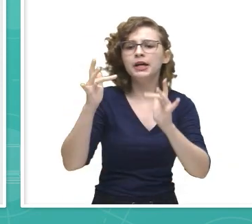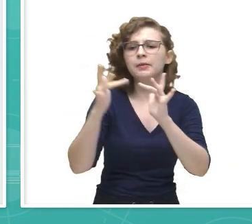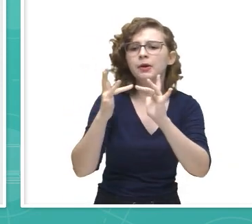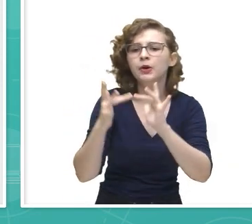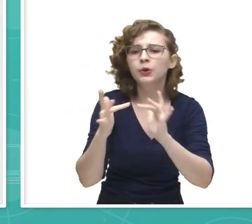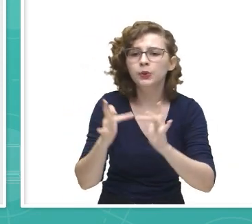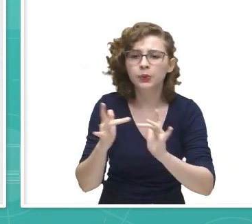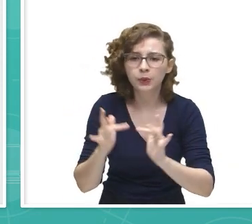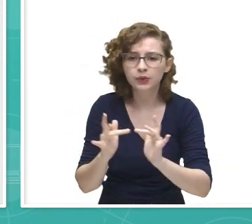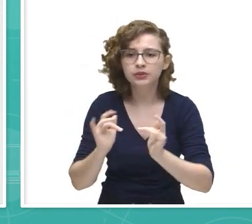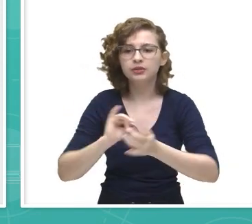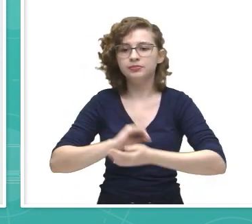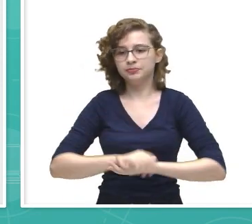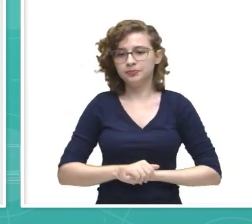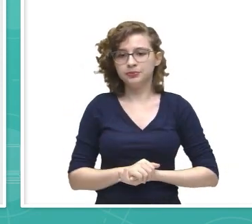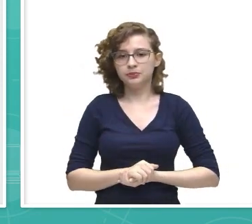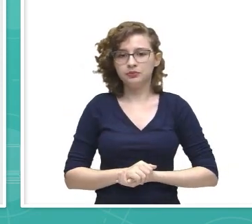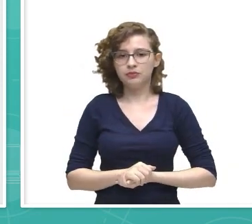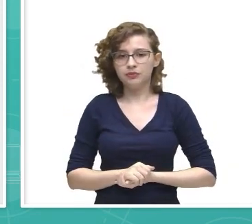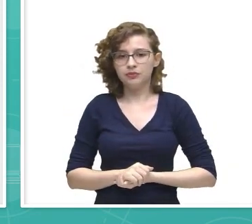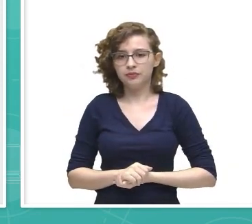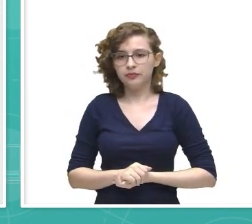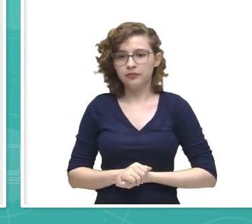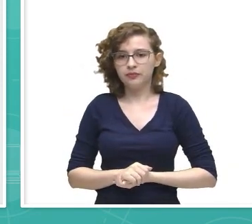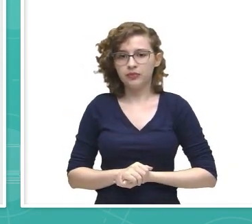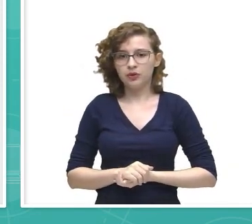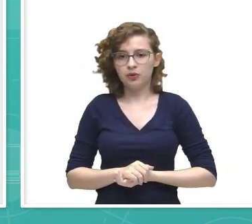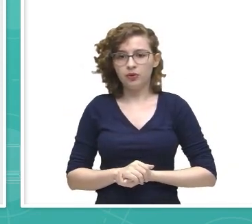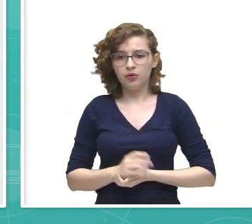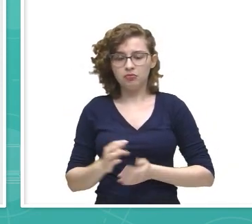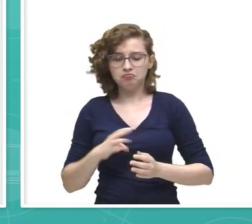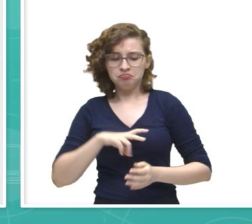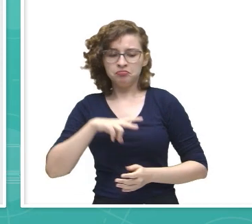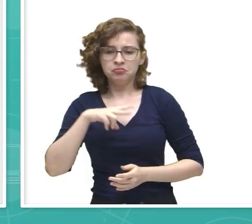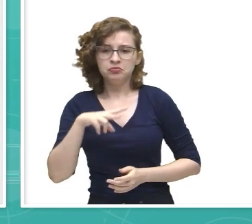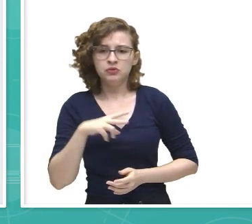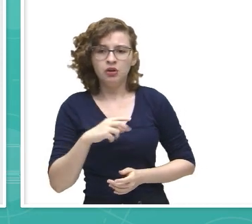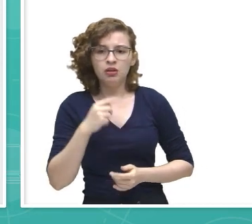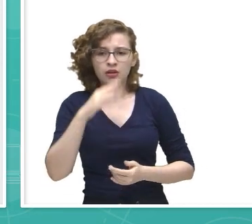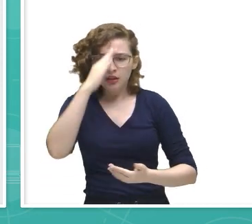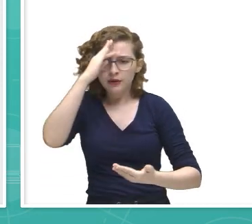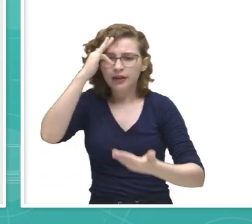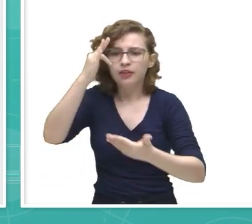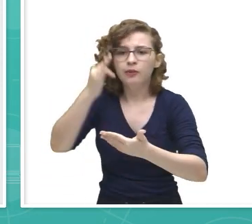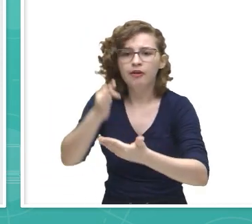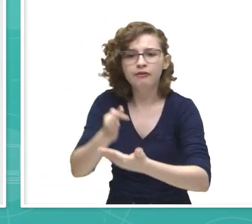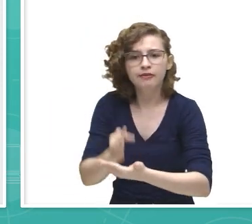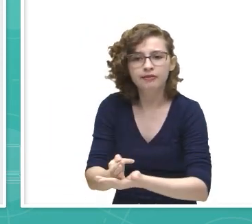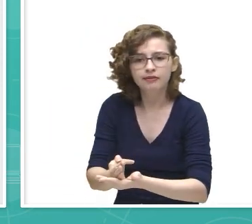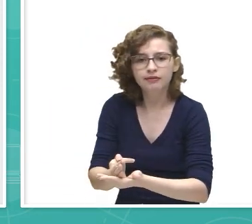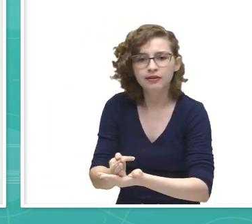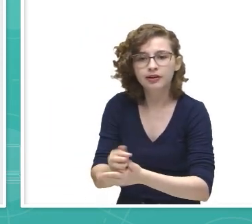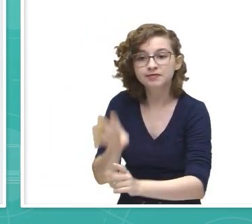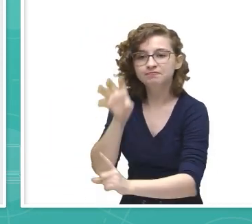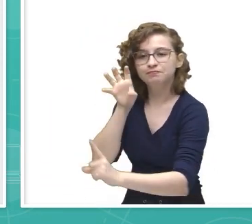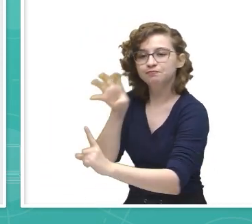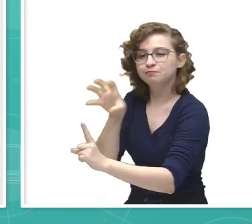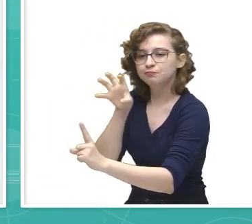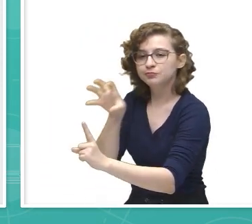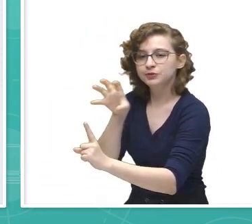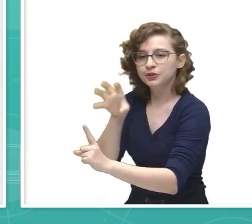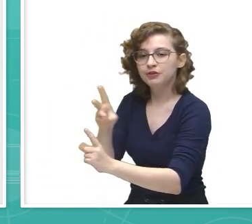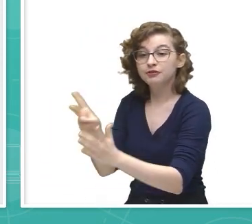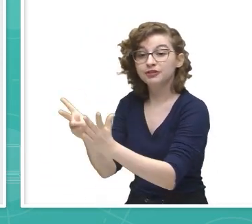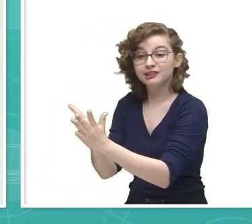é, além da sua tecnologia, o português traz também a sua fé e começa a influenciar um pouco sobre